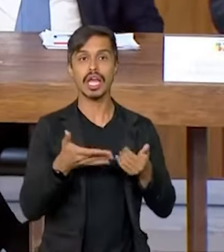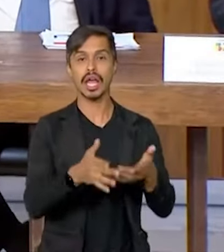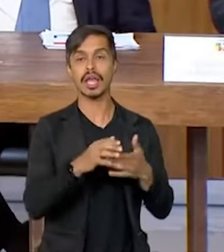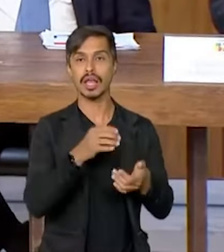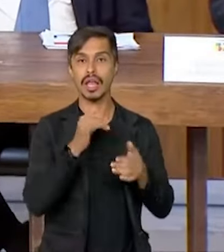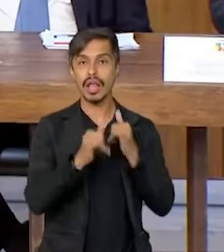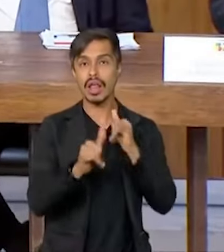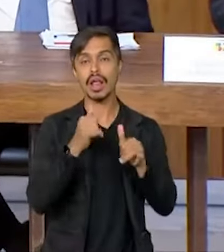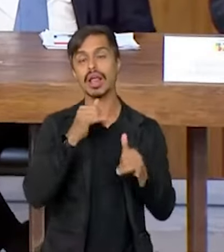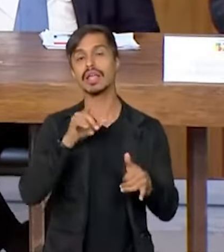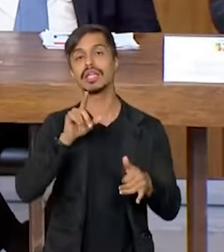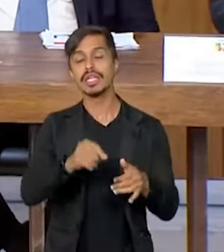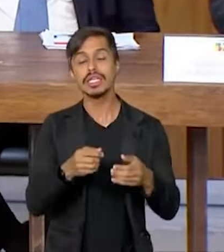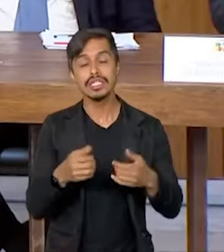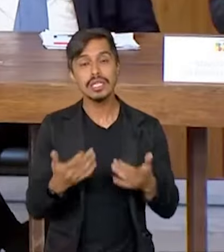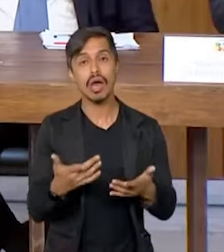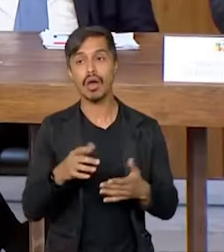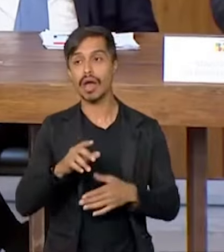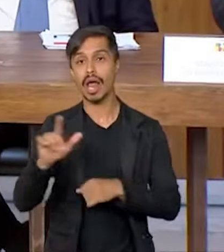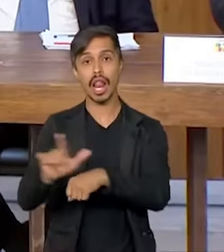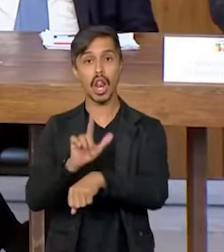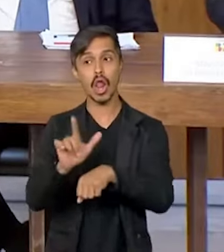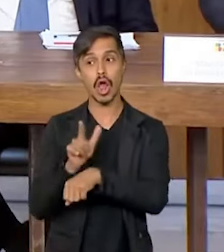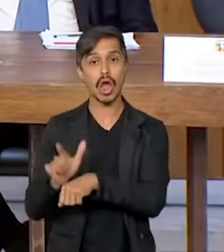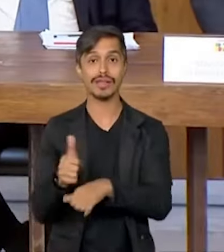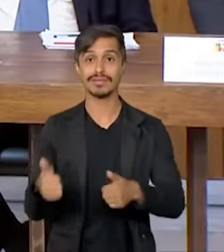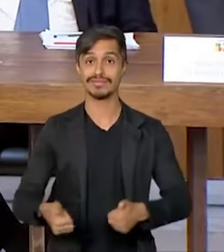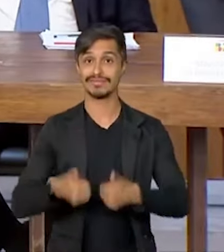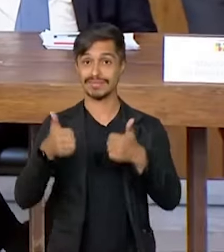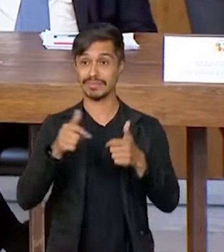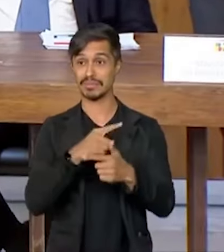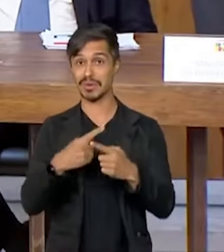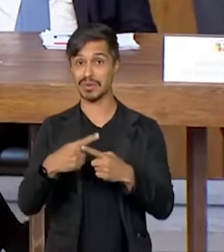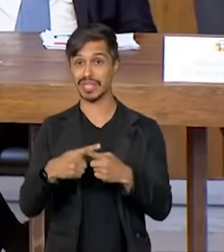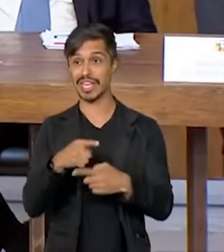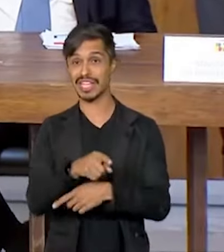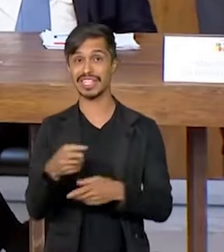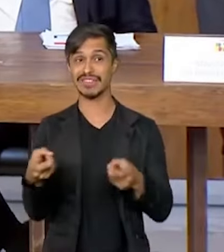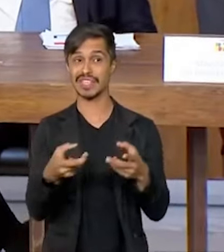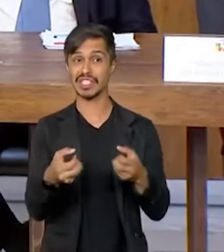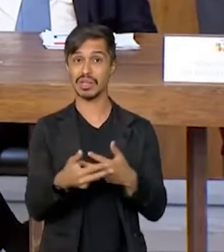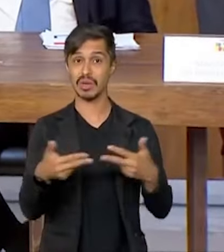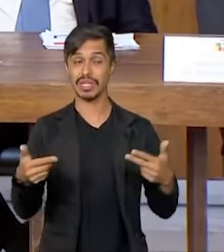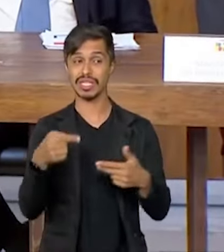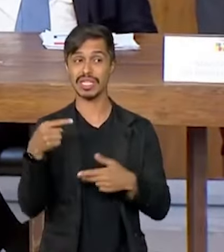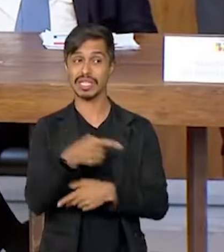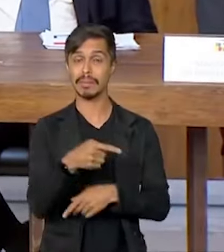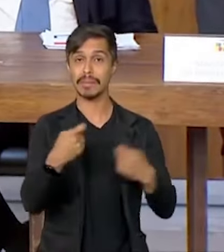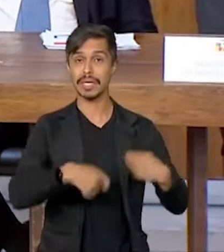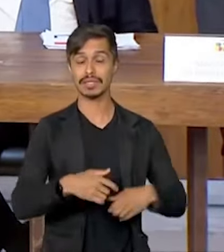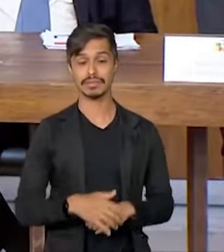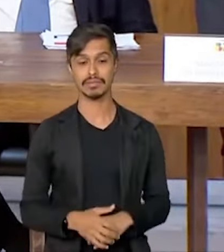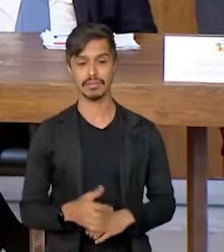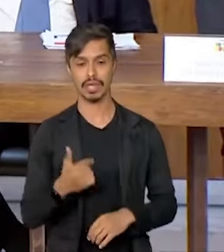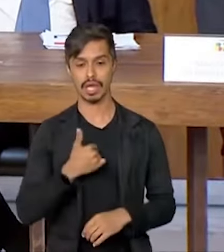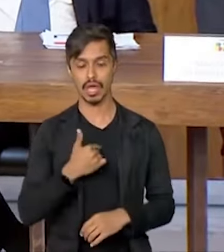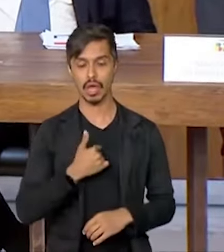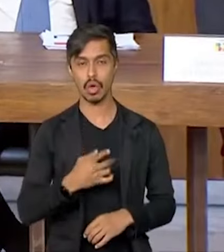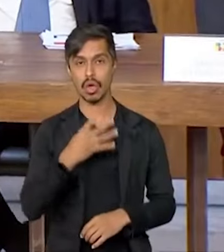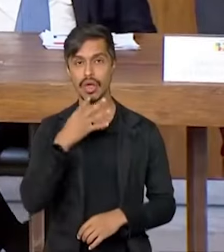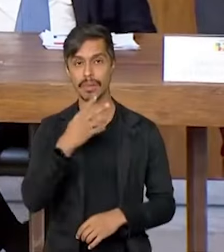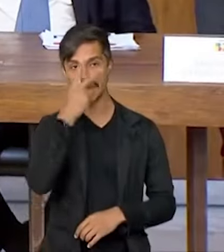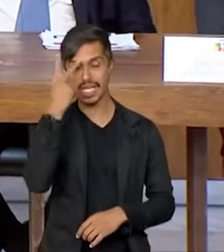do comércio das grandes capitais que vendiam os produtos que ele precisava. Eu conheci gente que